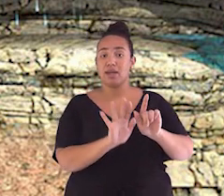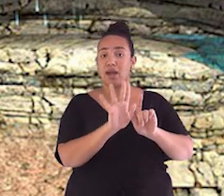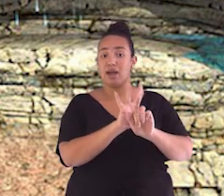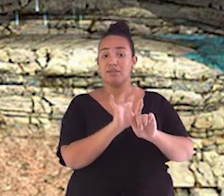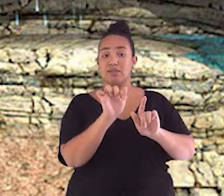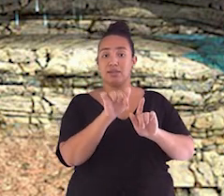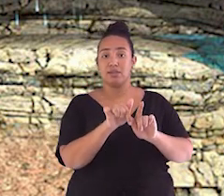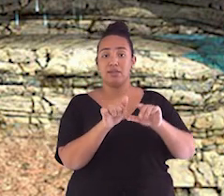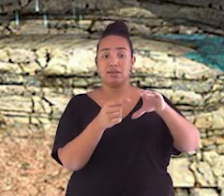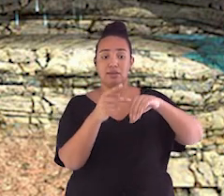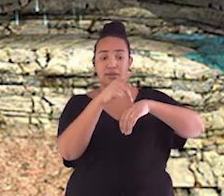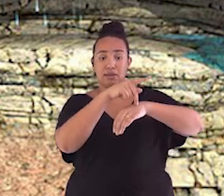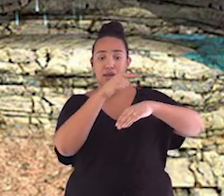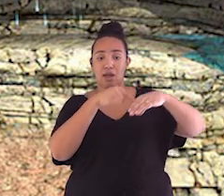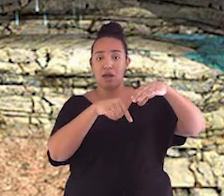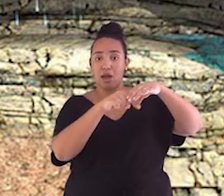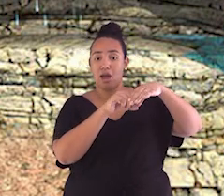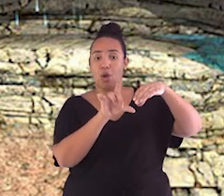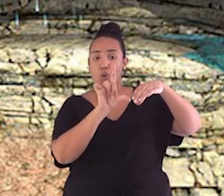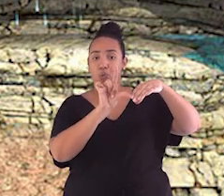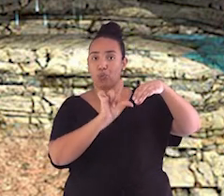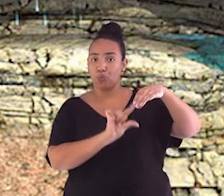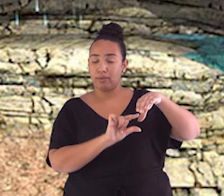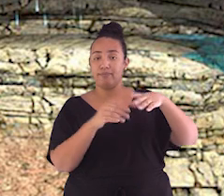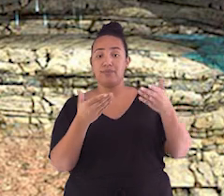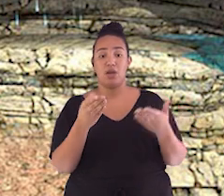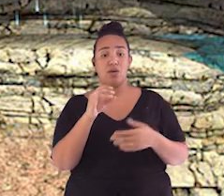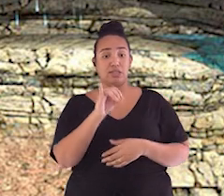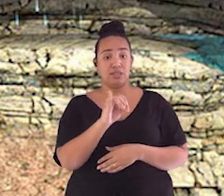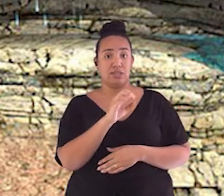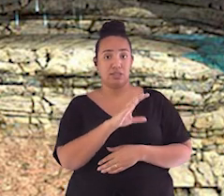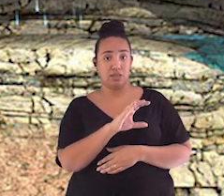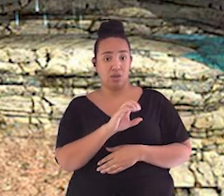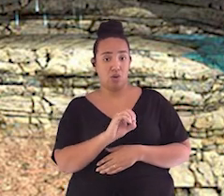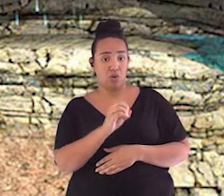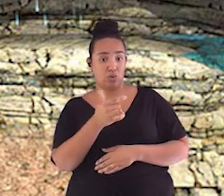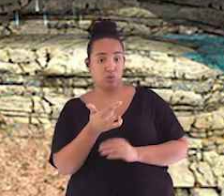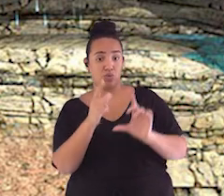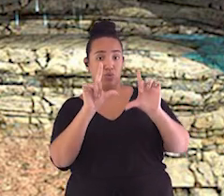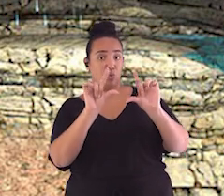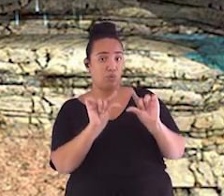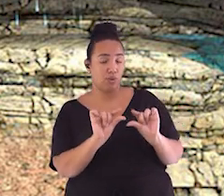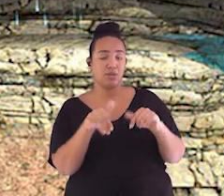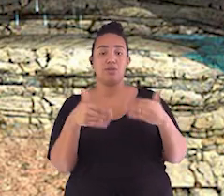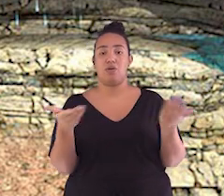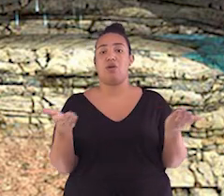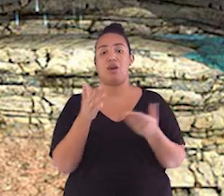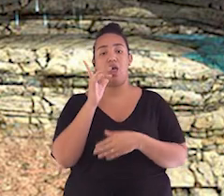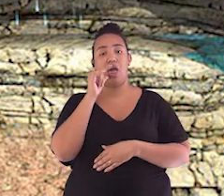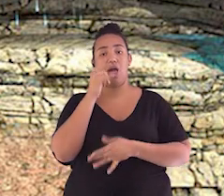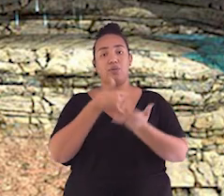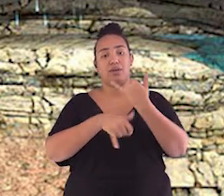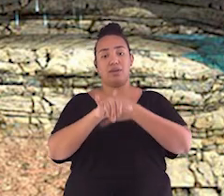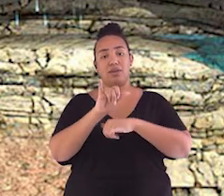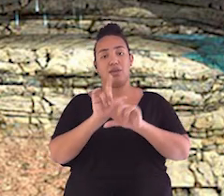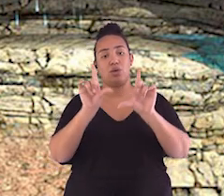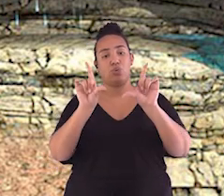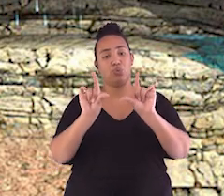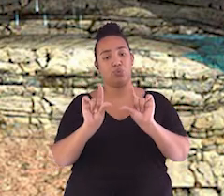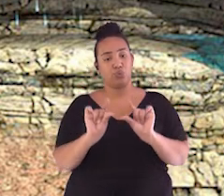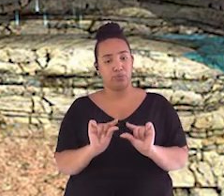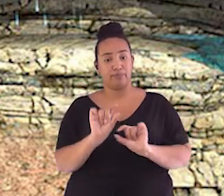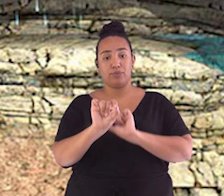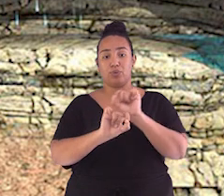dentro da caverna. Com menos CO2, a água do teto ela fica menos ácida. E isso faz o bicarbonato